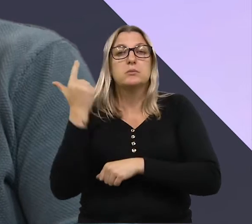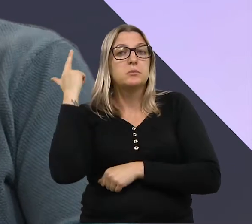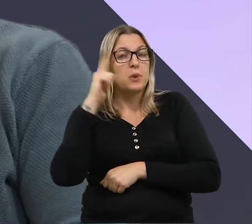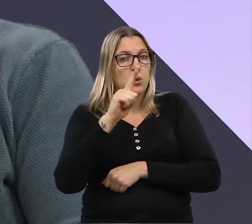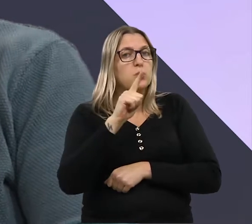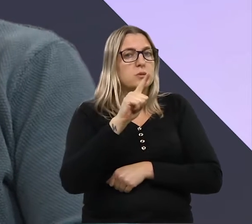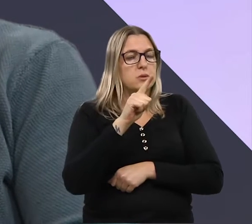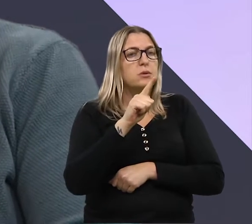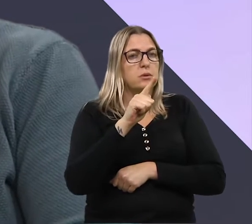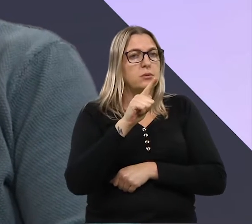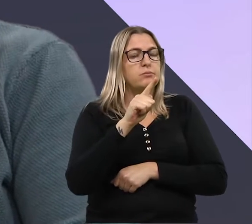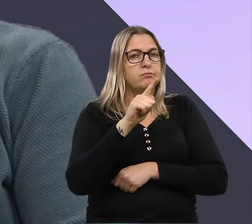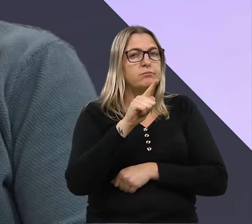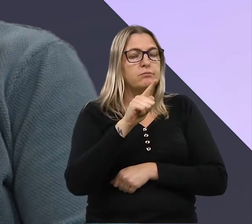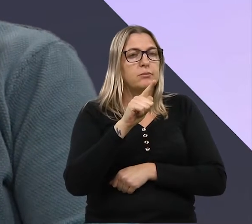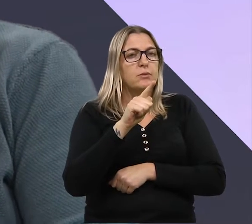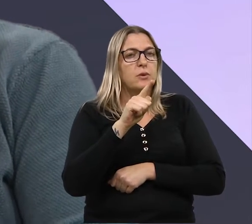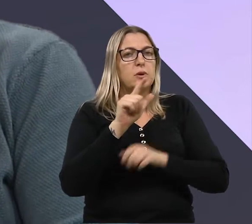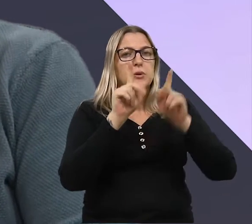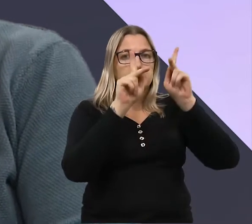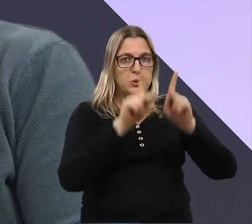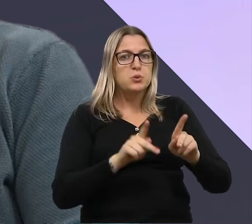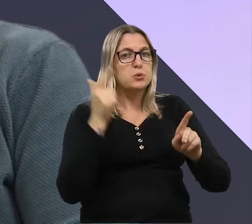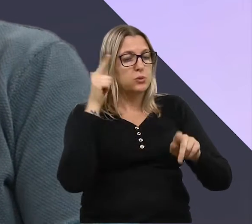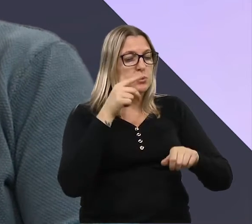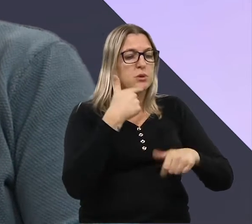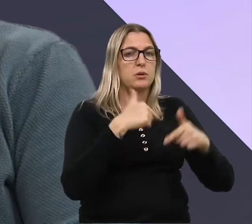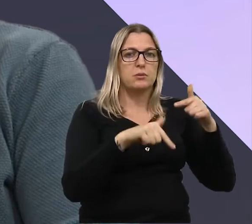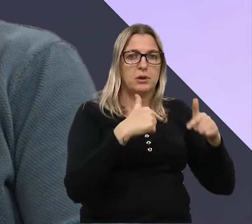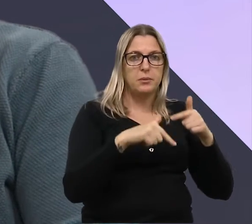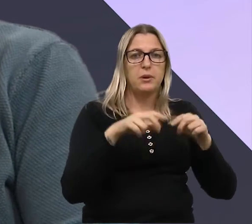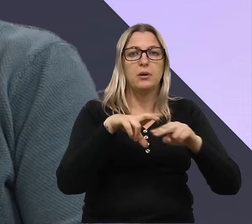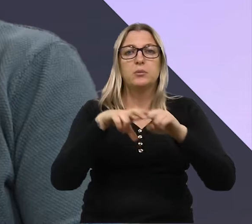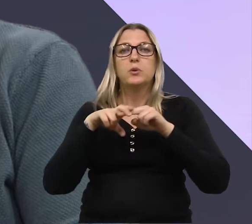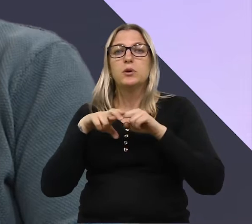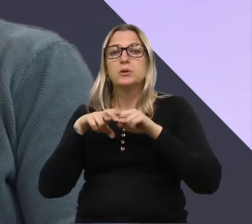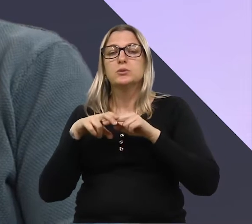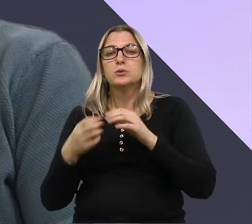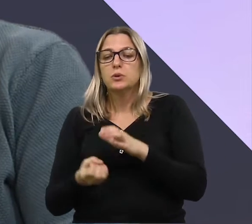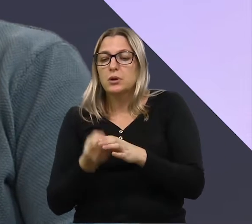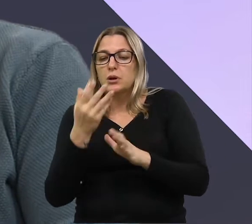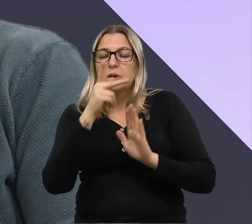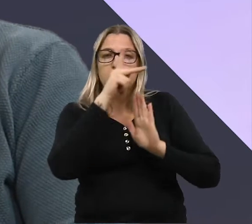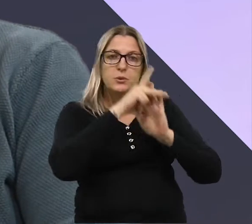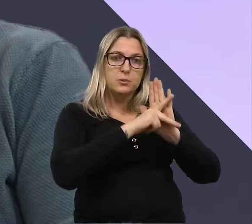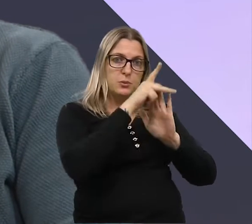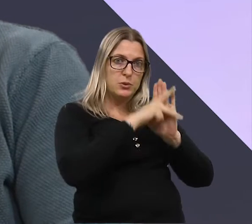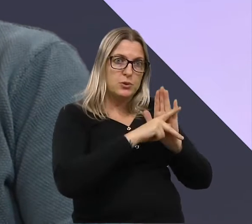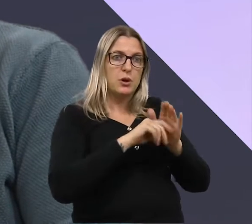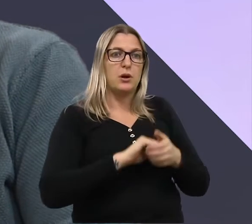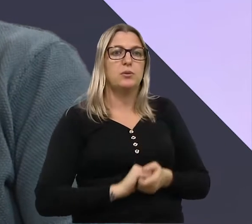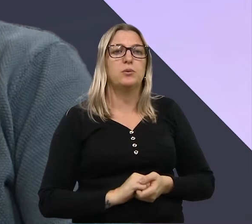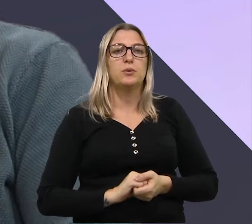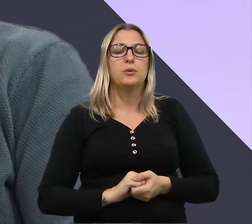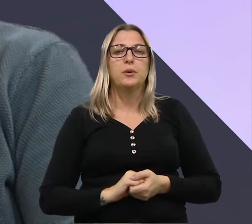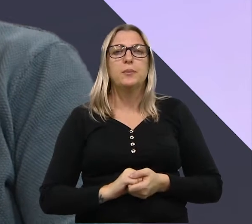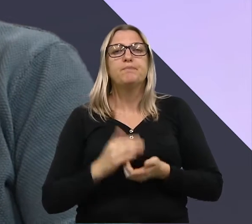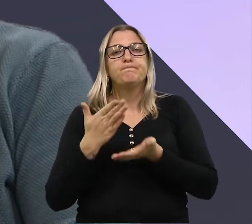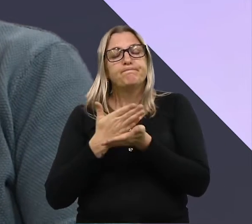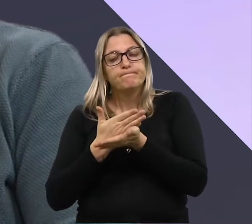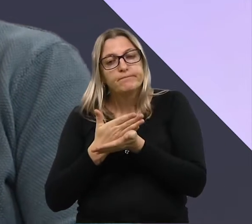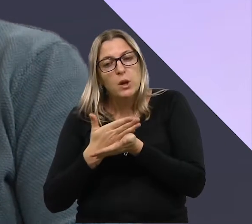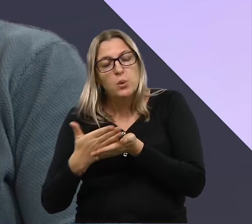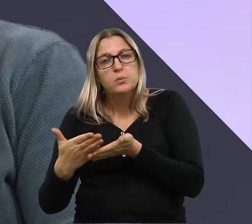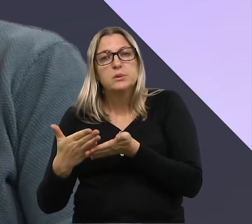preencher essas vagas de em girar a economia do município para isso nós desenvolvemos esse projeto que era para ser feito no início